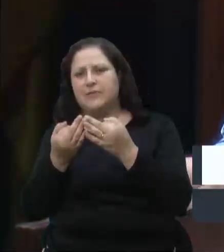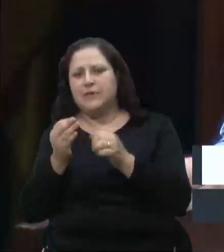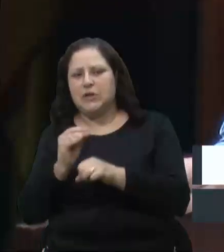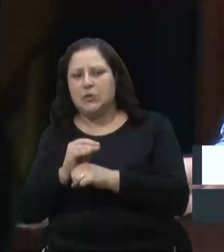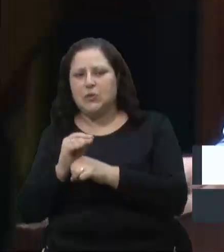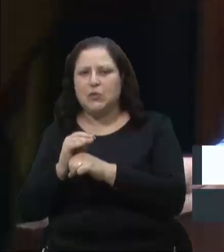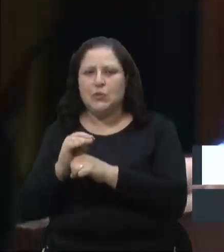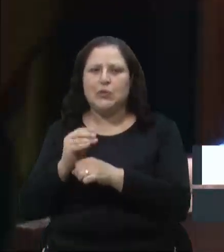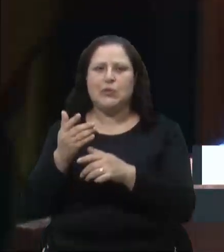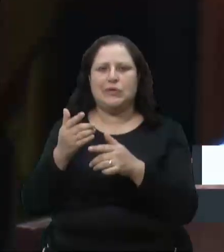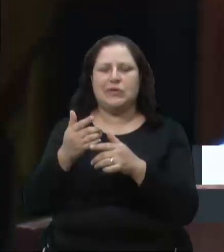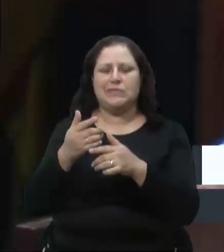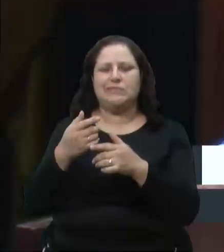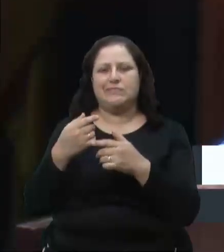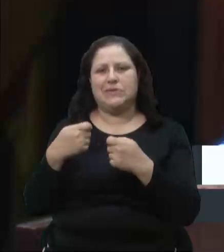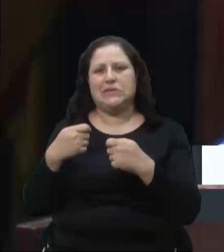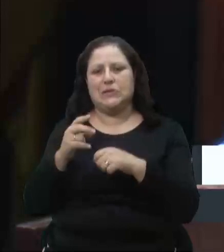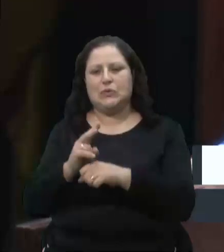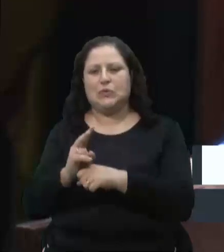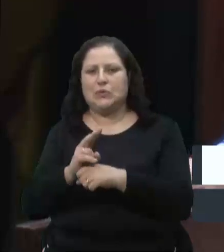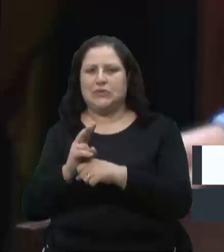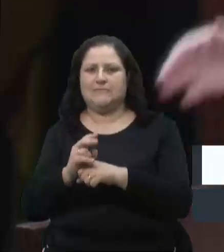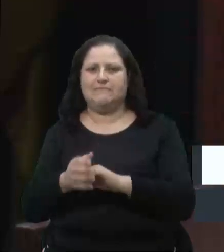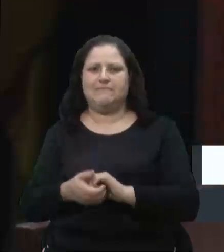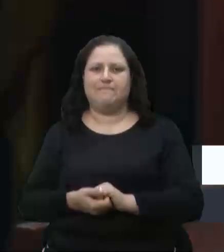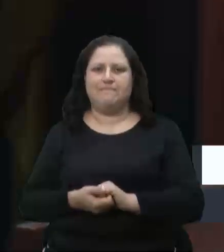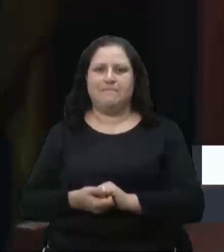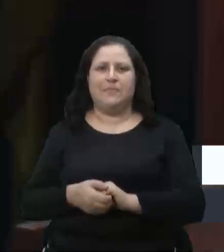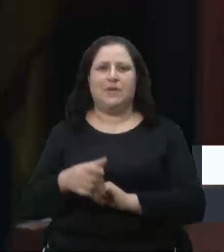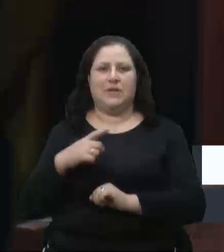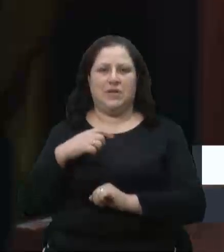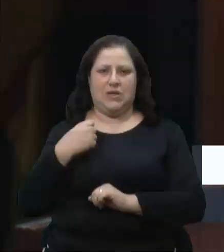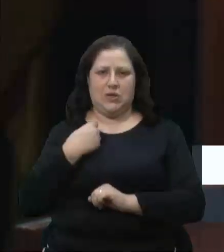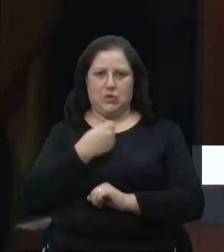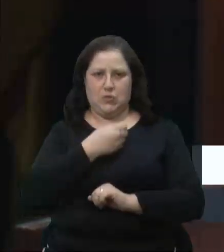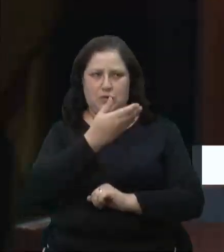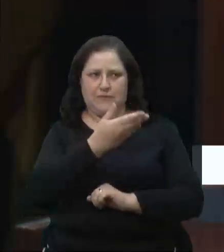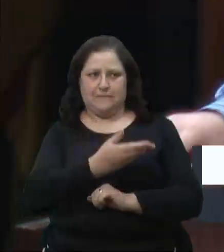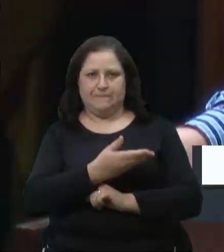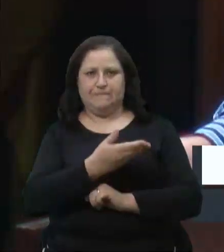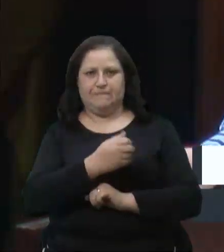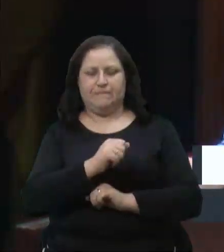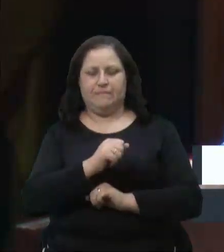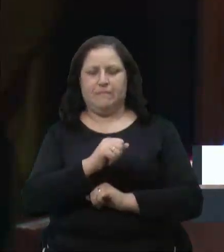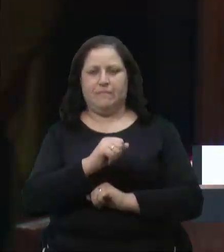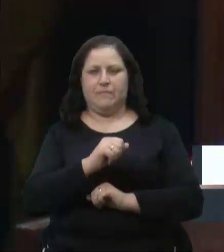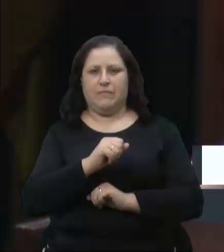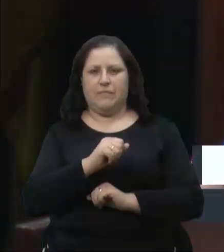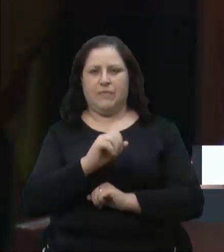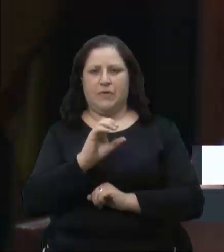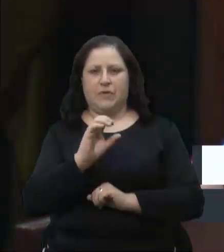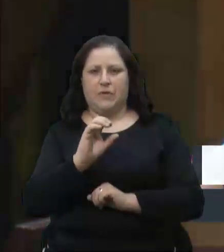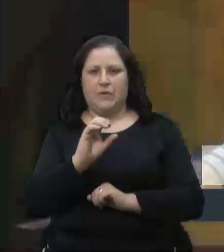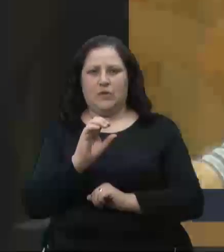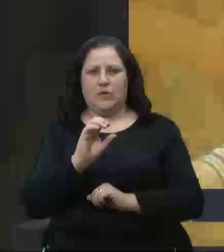passam em virtude de tudo isso. Tem alguns números que a gente fez questão de trazer aqui, da Organização Mundial da Saúde,